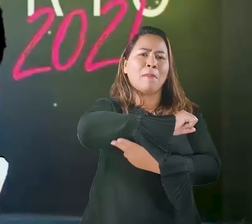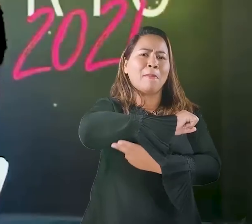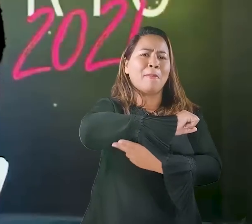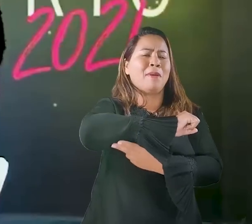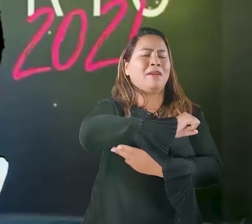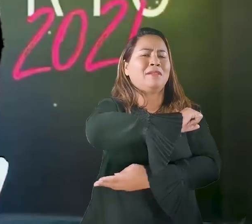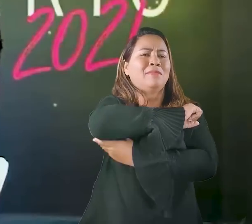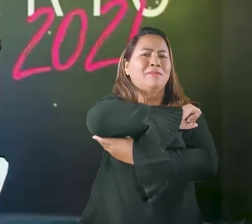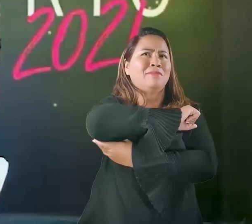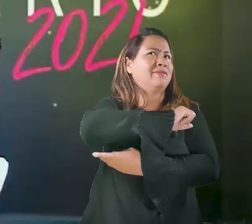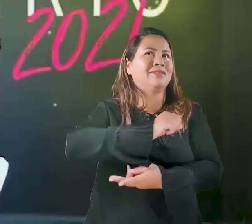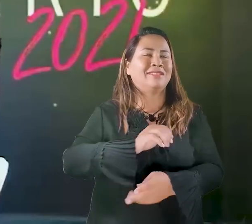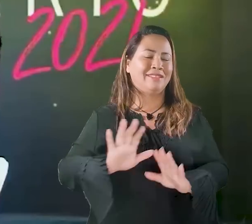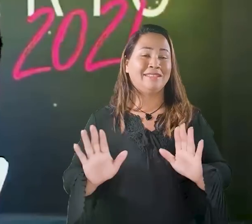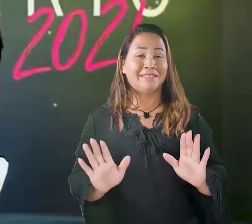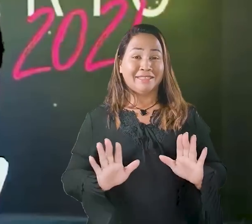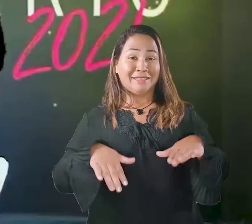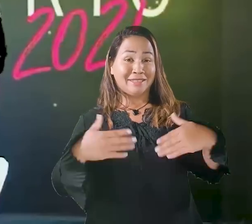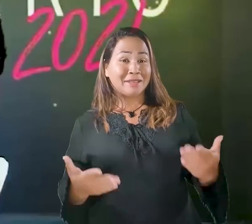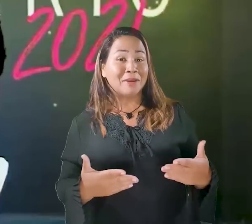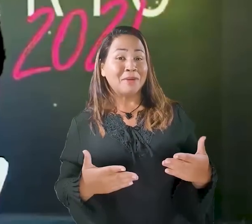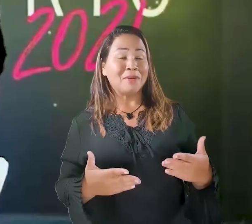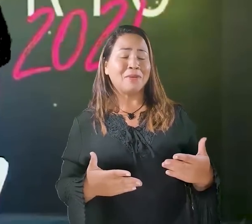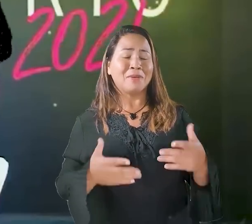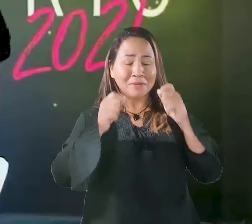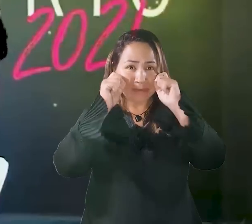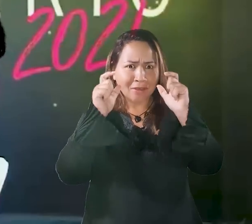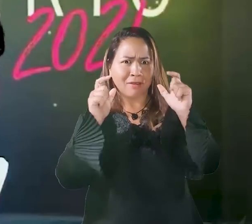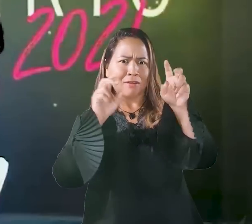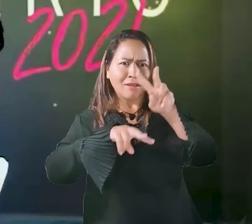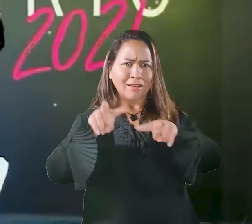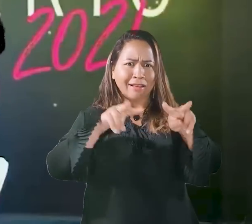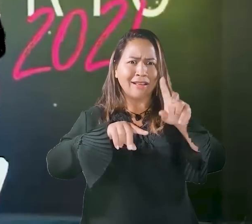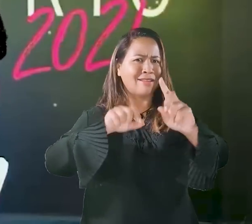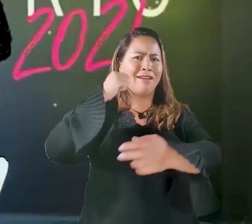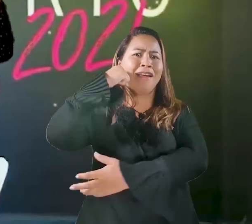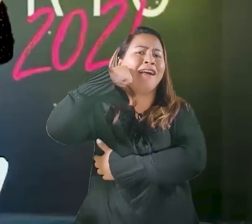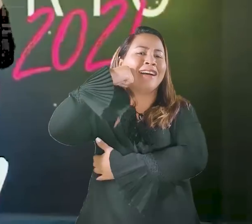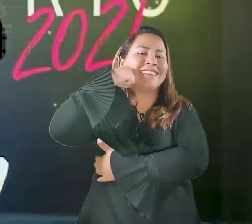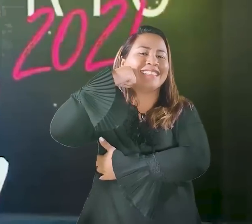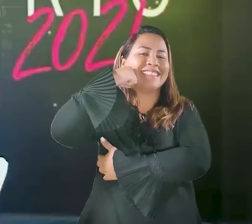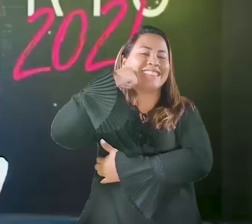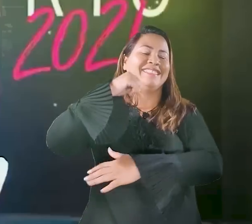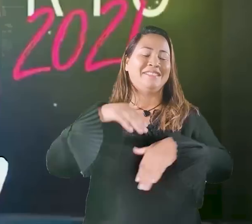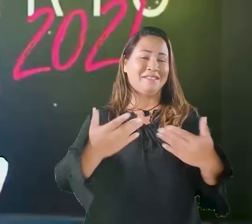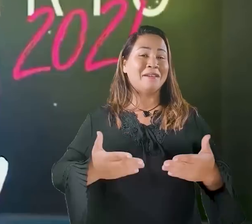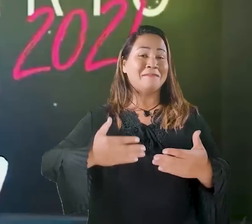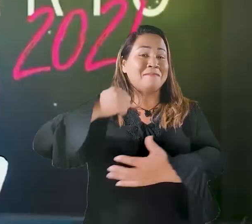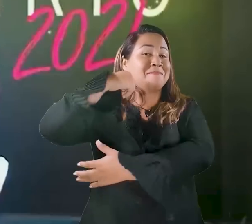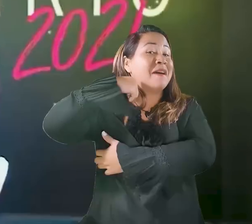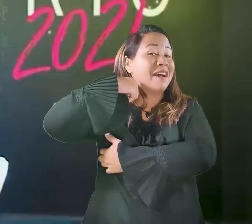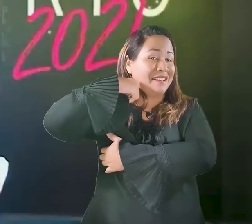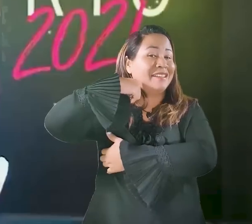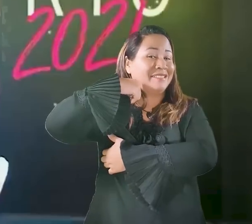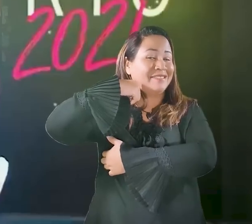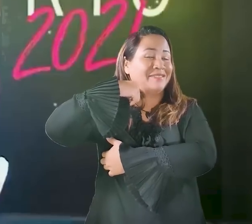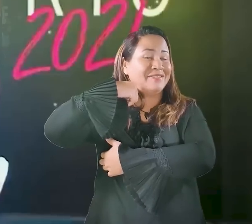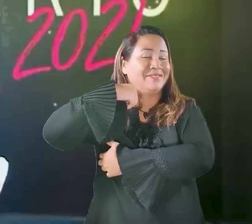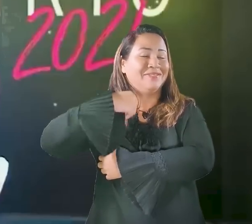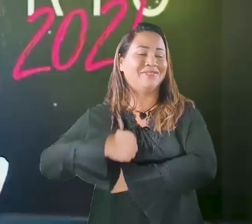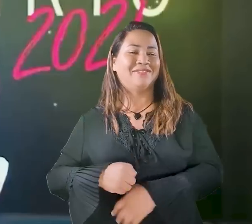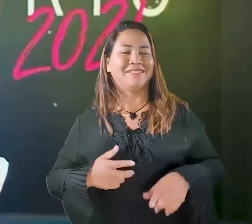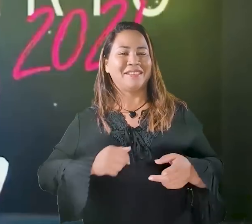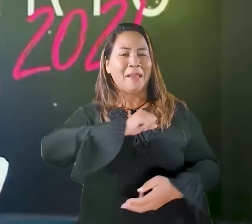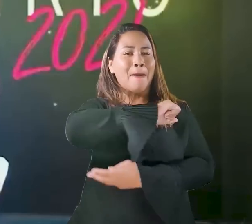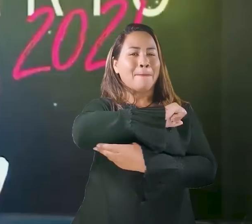essa? É ótima, né? Embaixo do braço. Depois ele abriu o olho, me espiou. Opa, ela tá aqui. Então, embaixo da axila. Eu acho que concordo, né? Ele